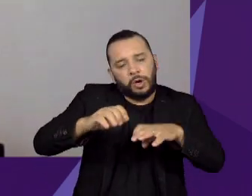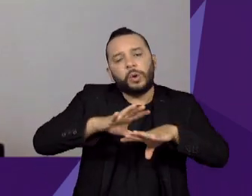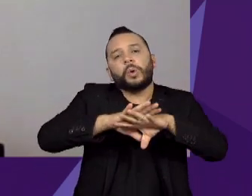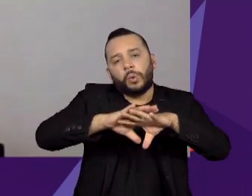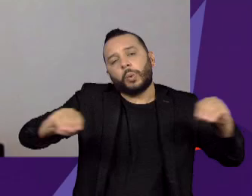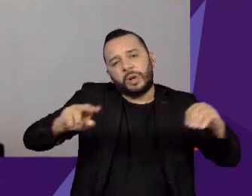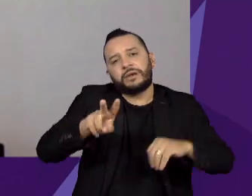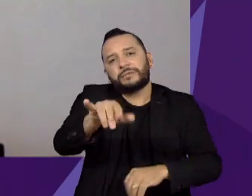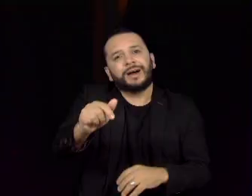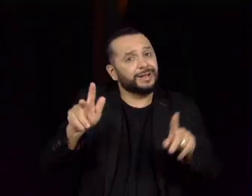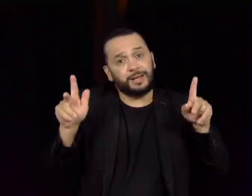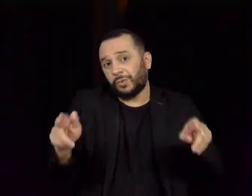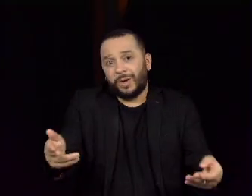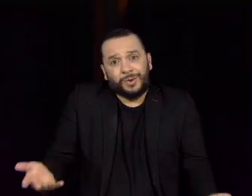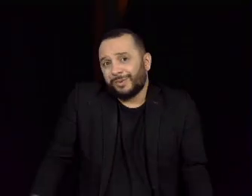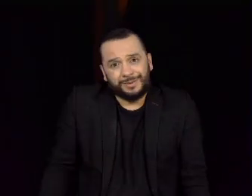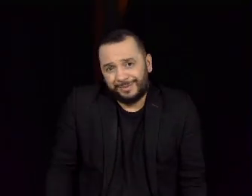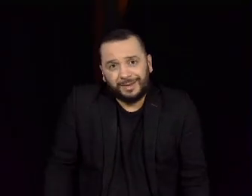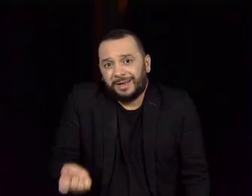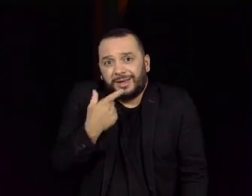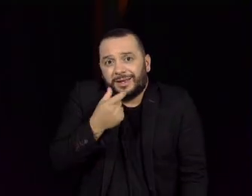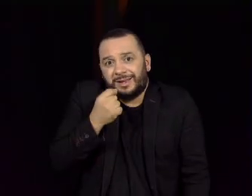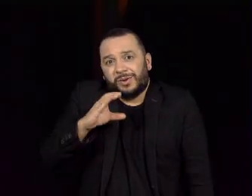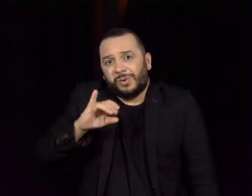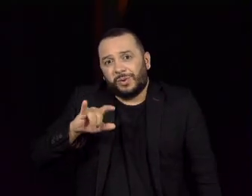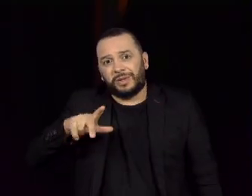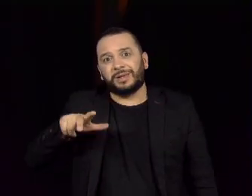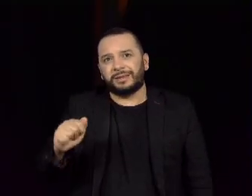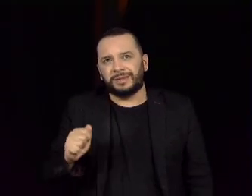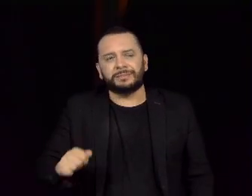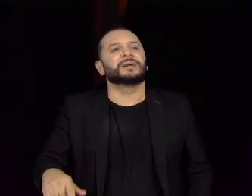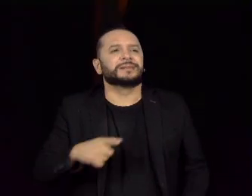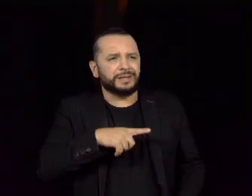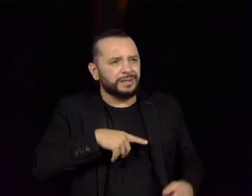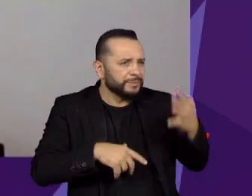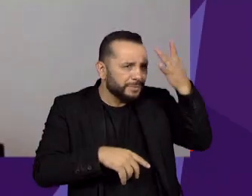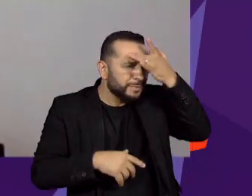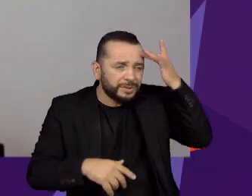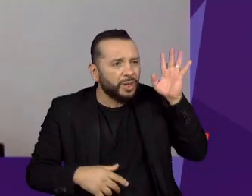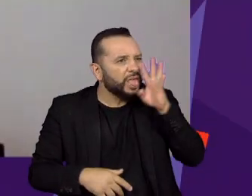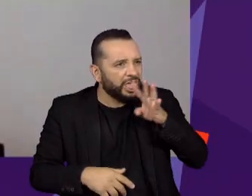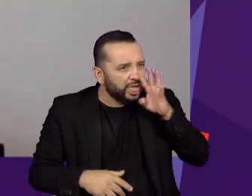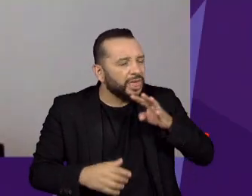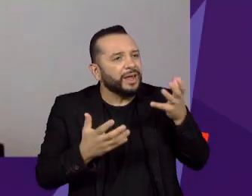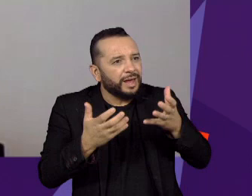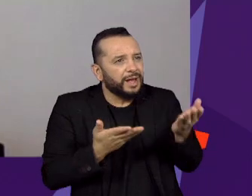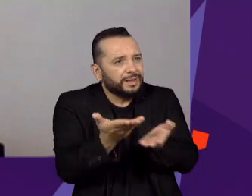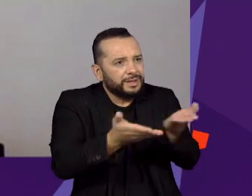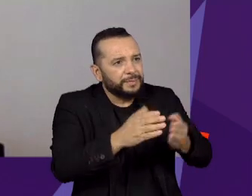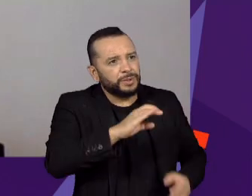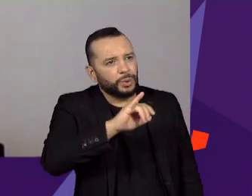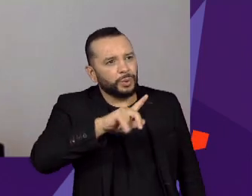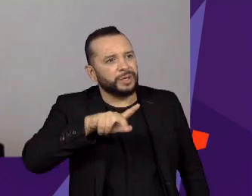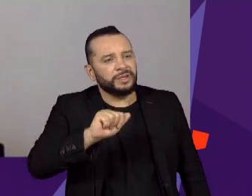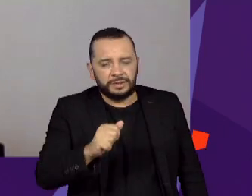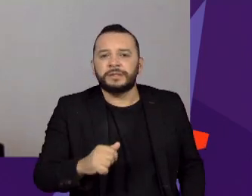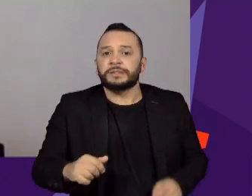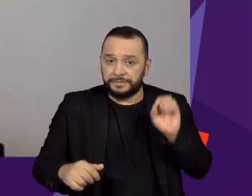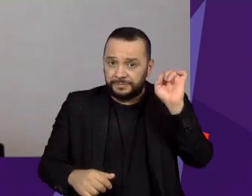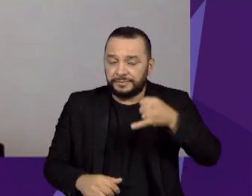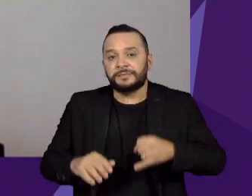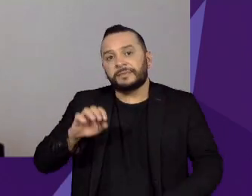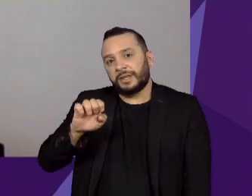você vai acertar. Mas o pessoal continua insistindo, né? O Pazuello fez aquele documento dizendo que o Ministério da